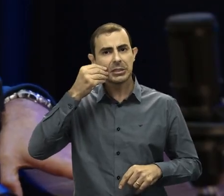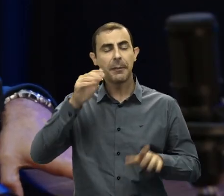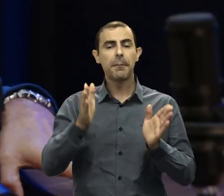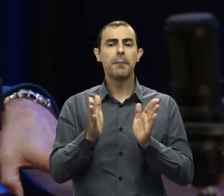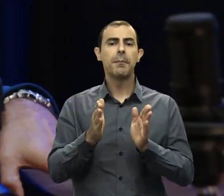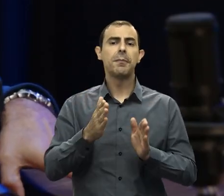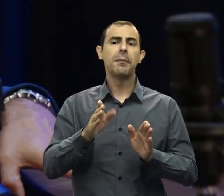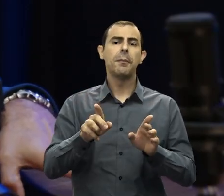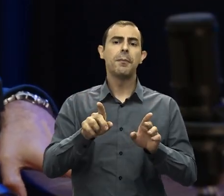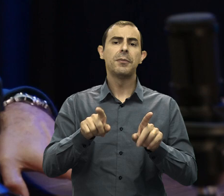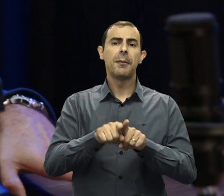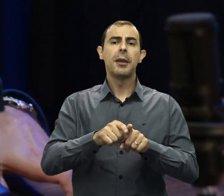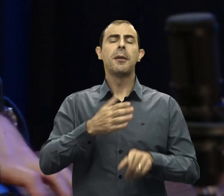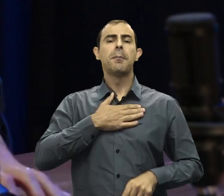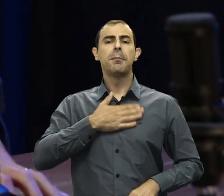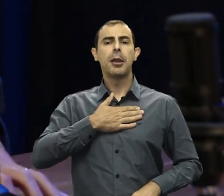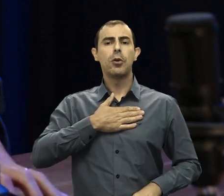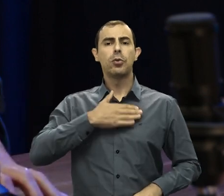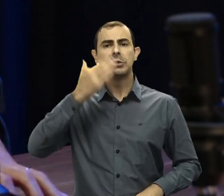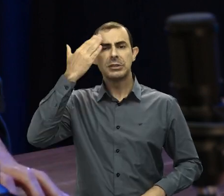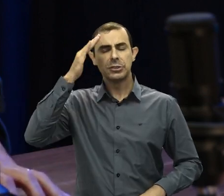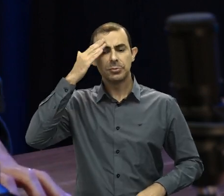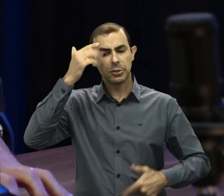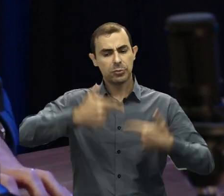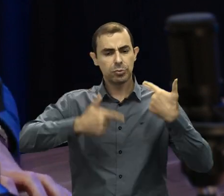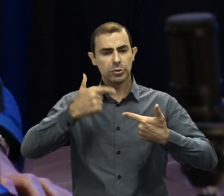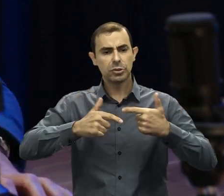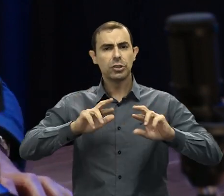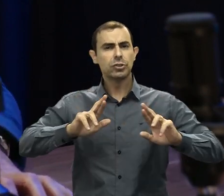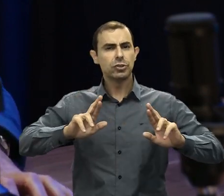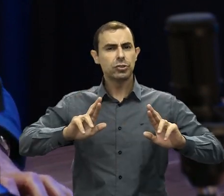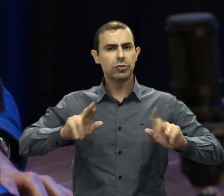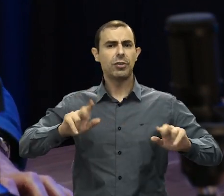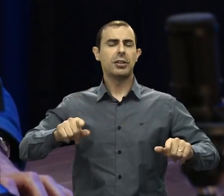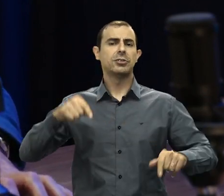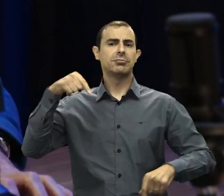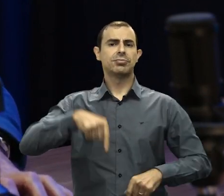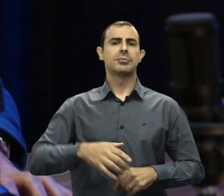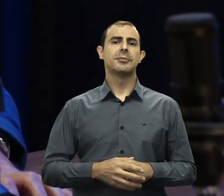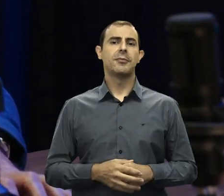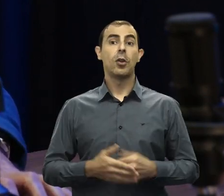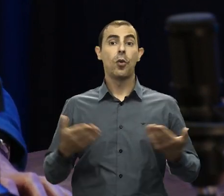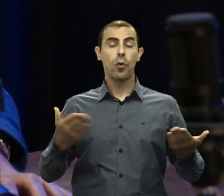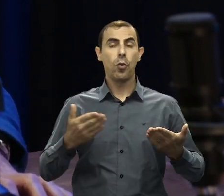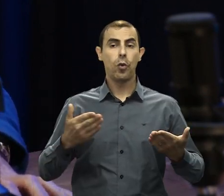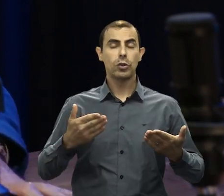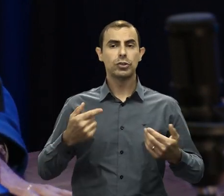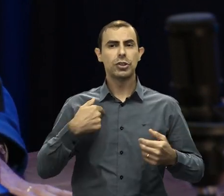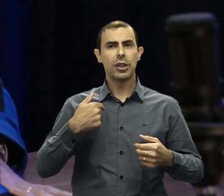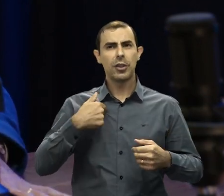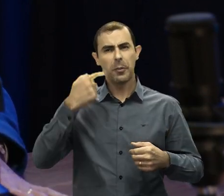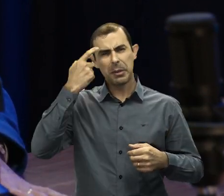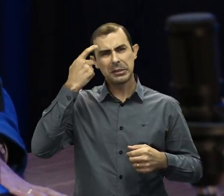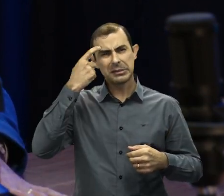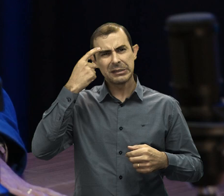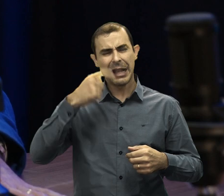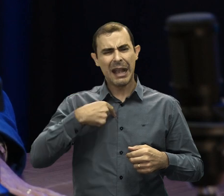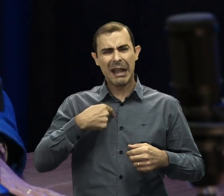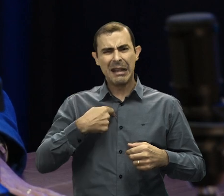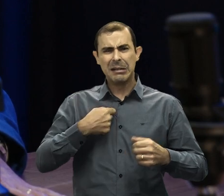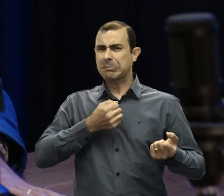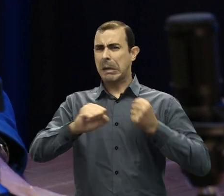o entendimento que eu tinha de política mudou muito de lá para cá. Hoje em dia eu procuro não gastar muita energia